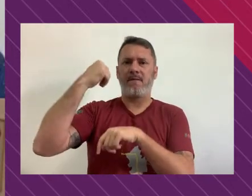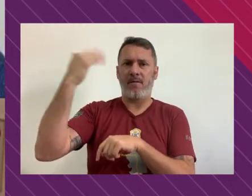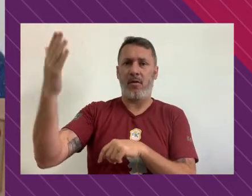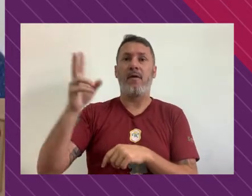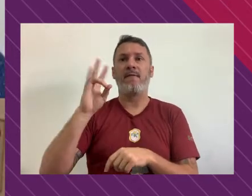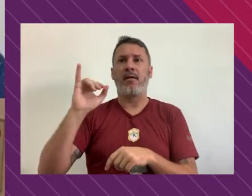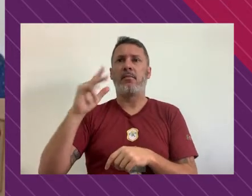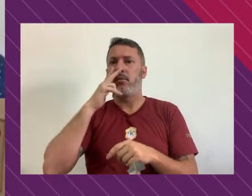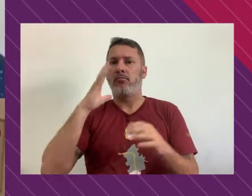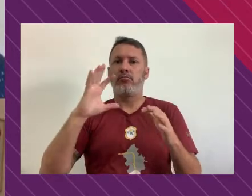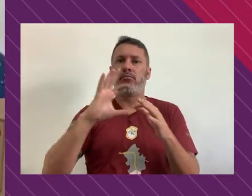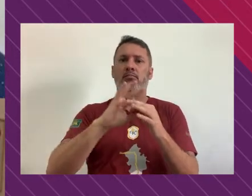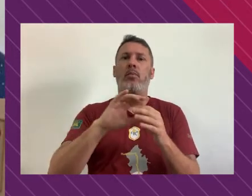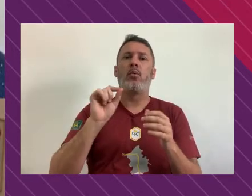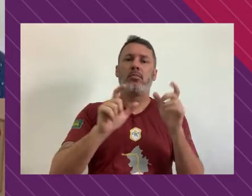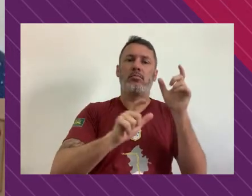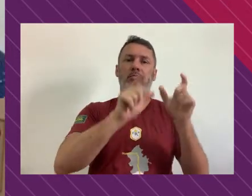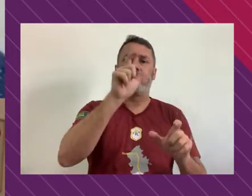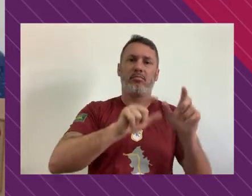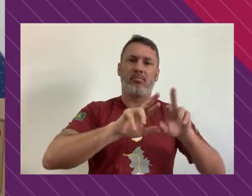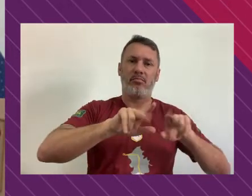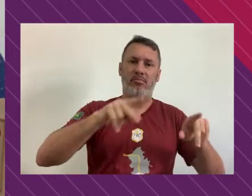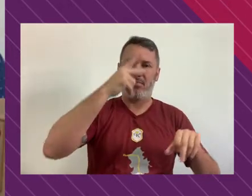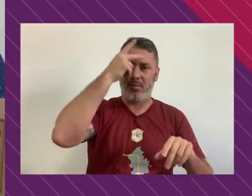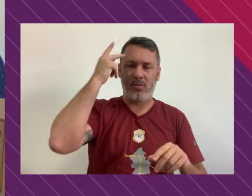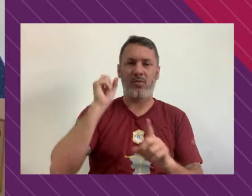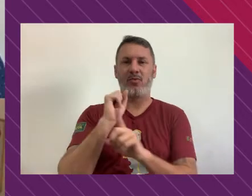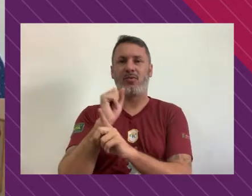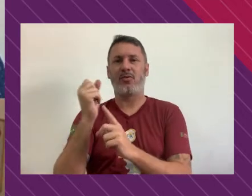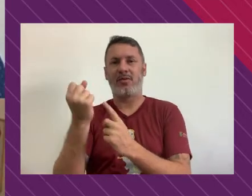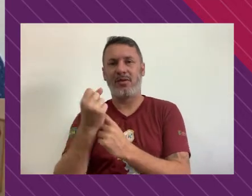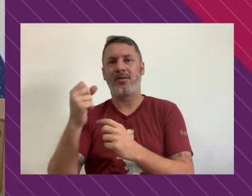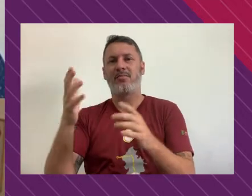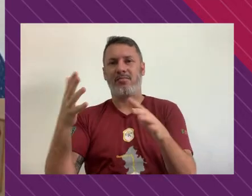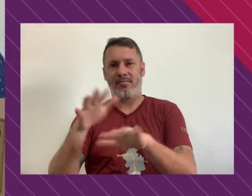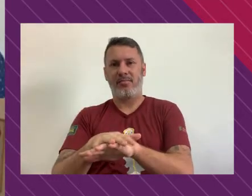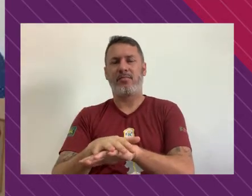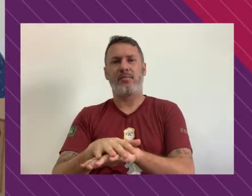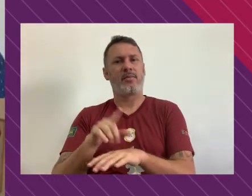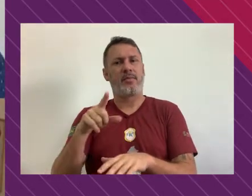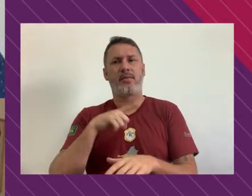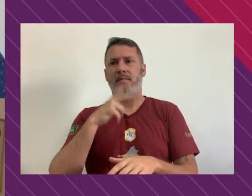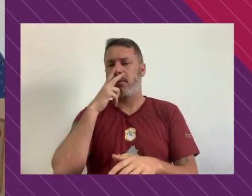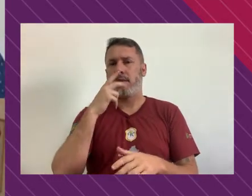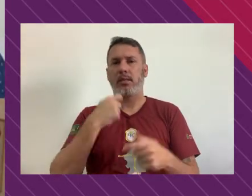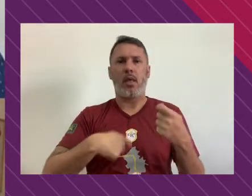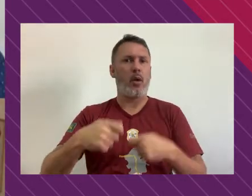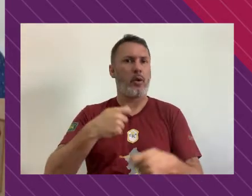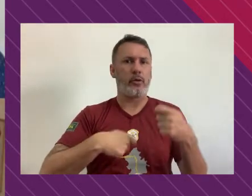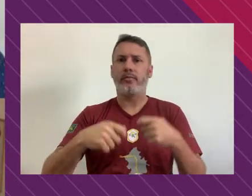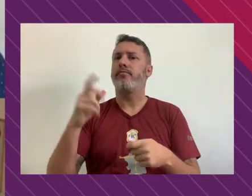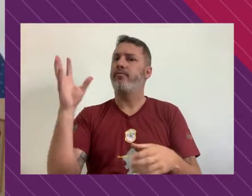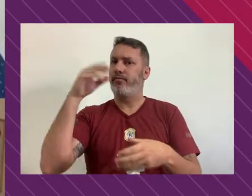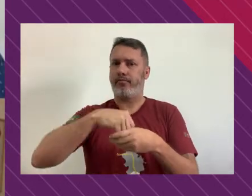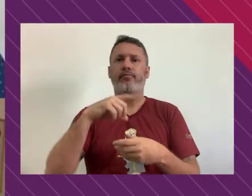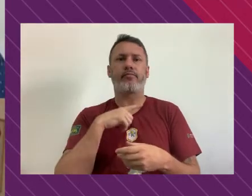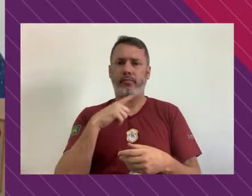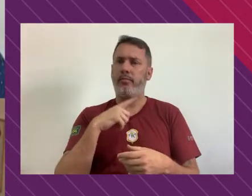questões relacionadas à raça, a gênero, a questões regionais, entre tantas outras, é importante para a